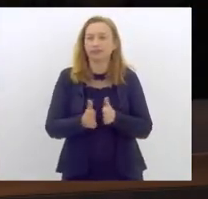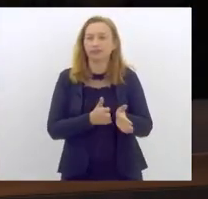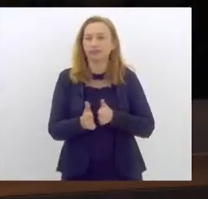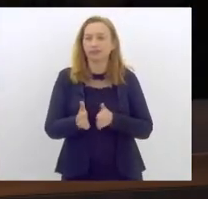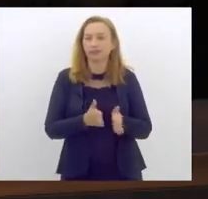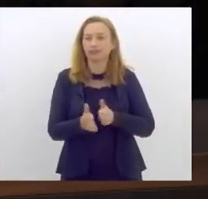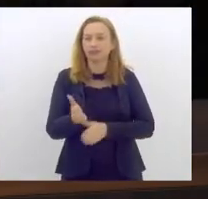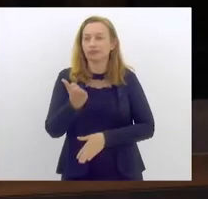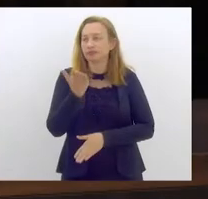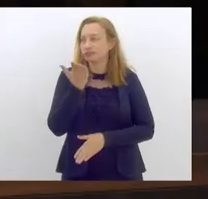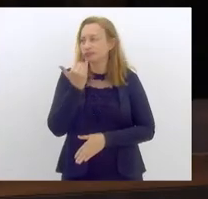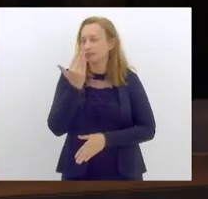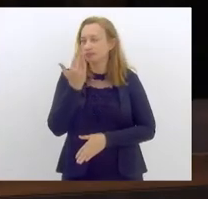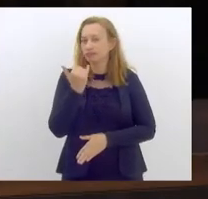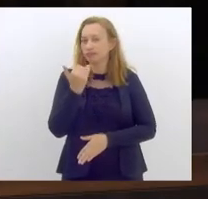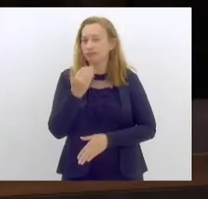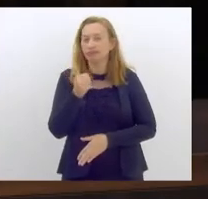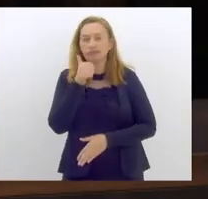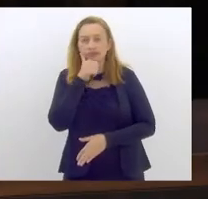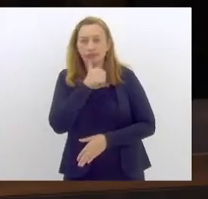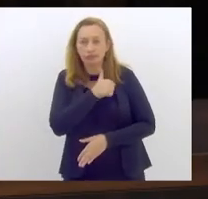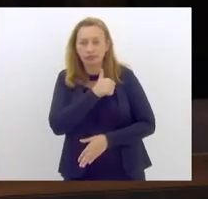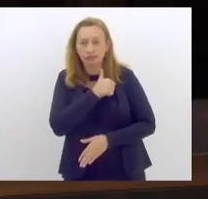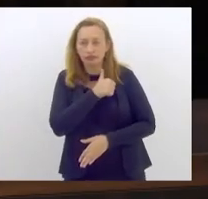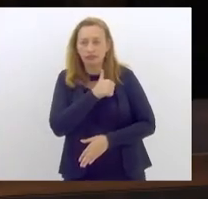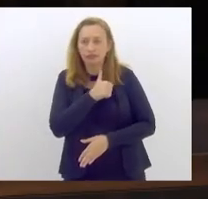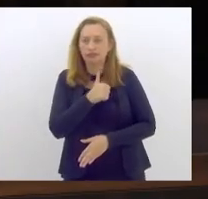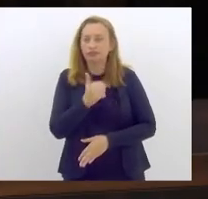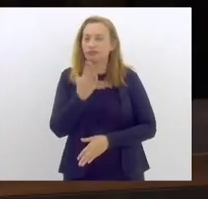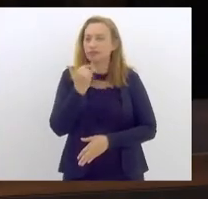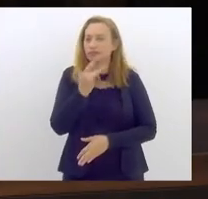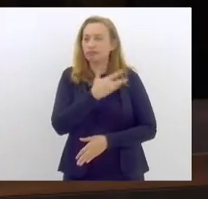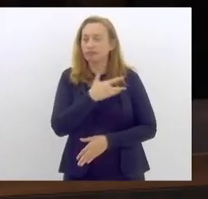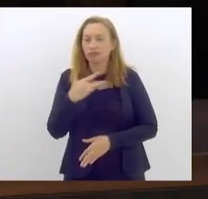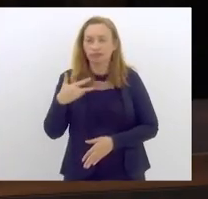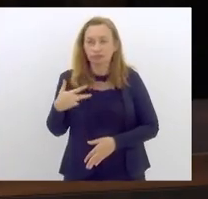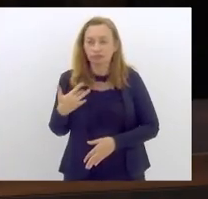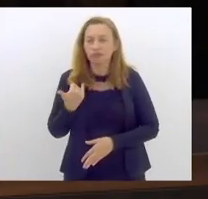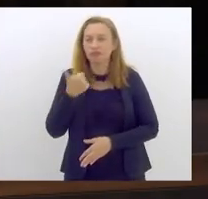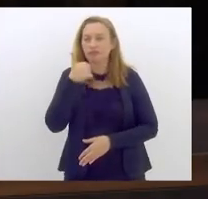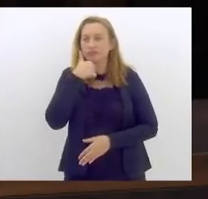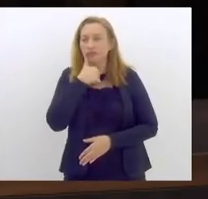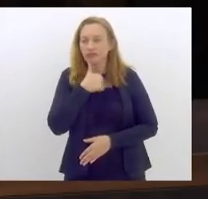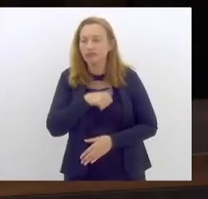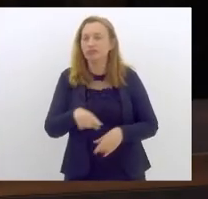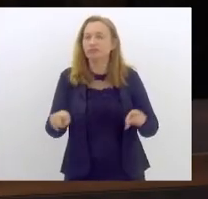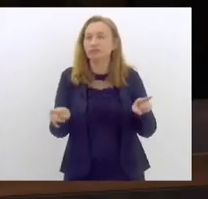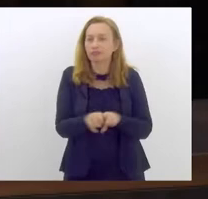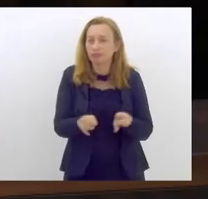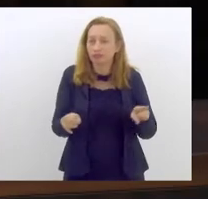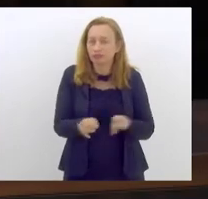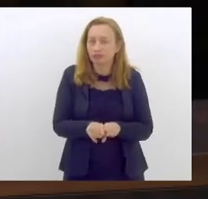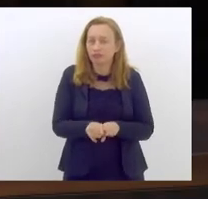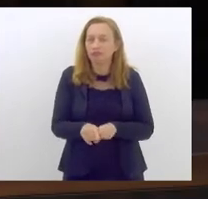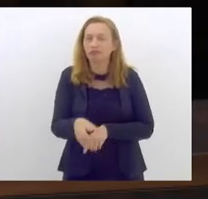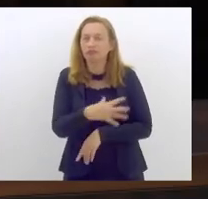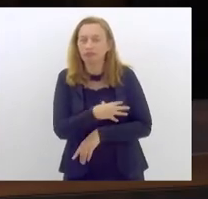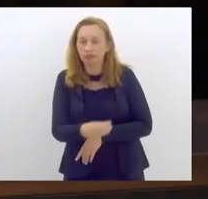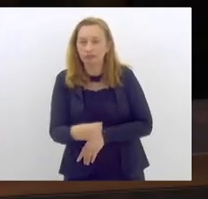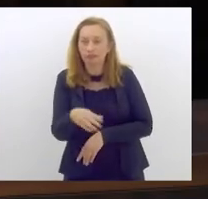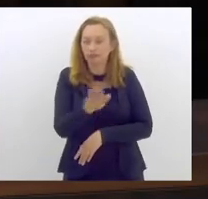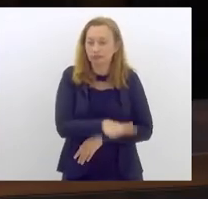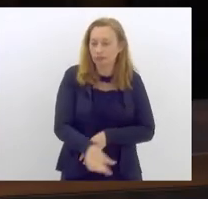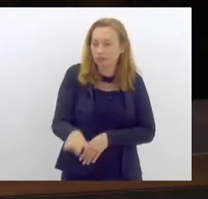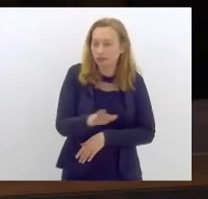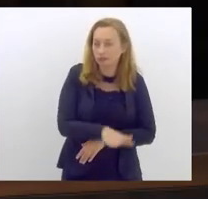a comida das mulheres a alimentação saudável das mulheres mas também dos filhos das